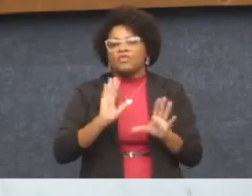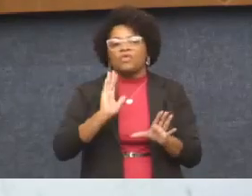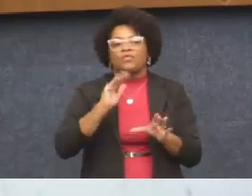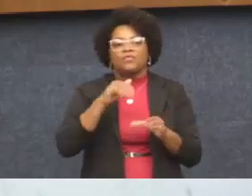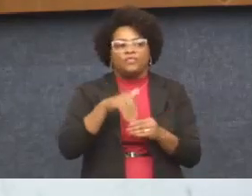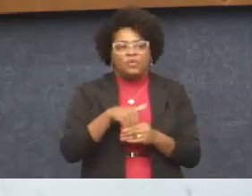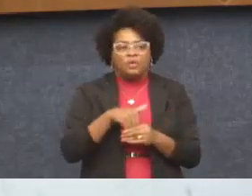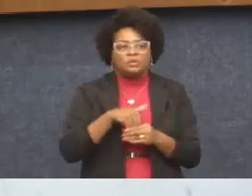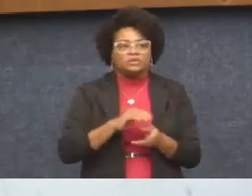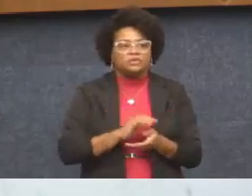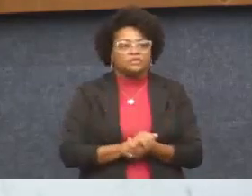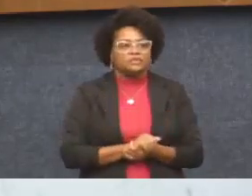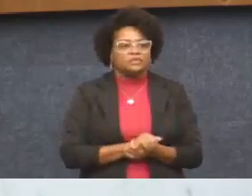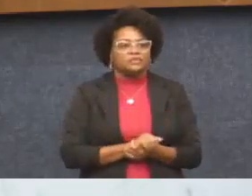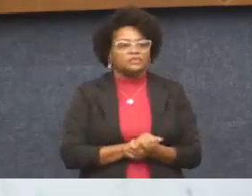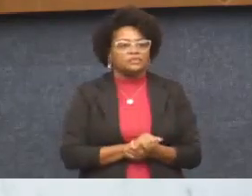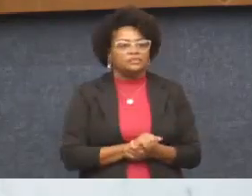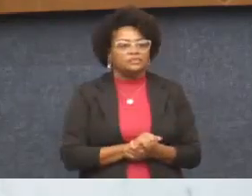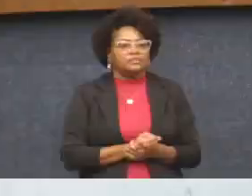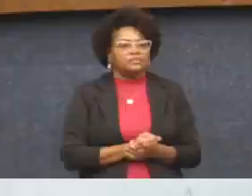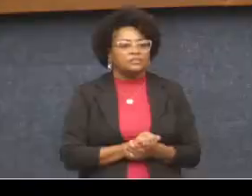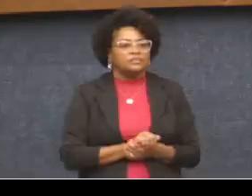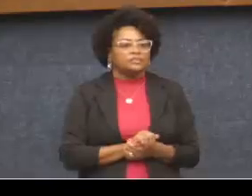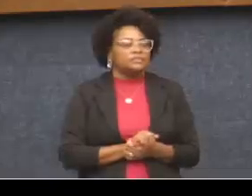voto, registre o seu voto.